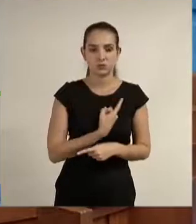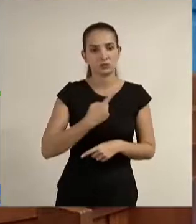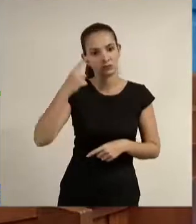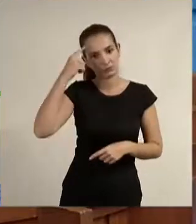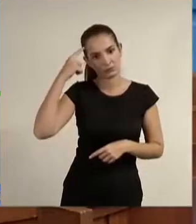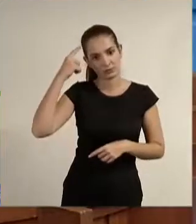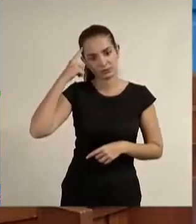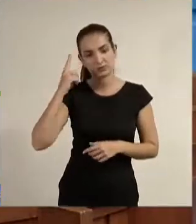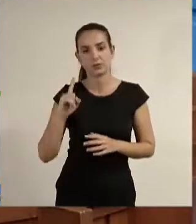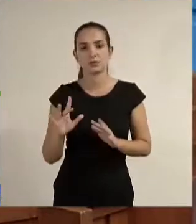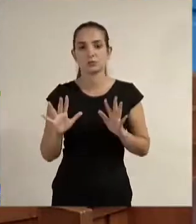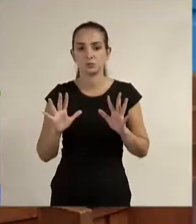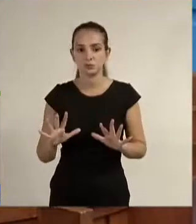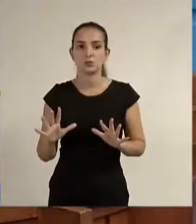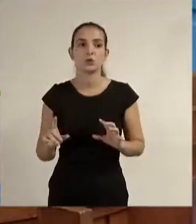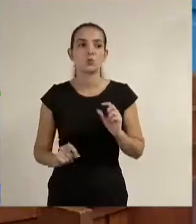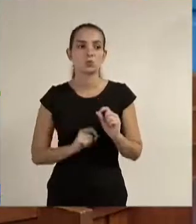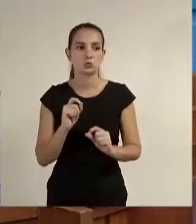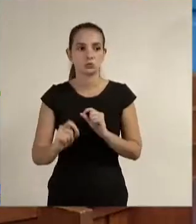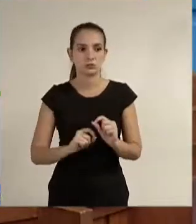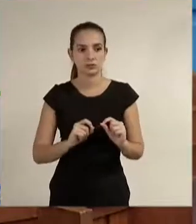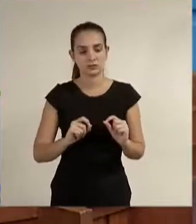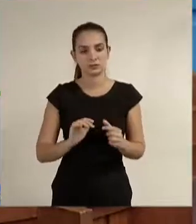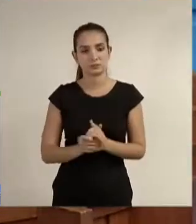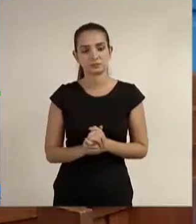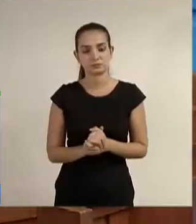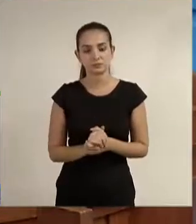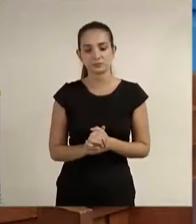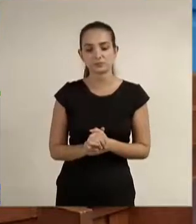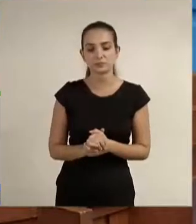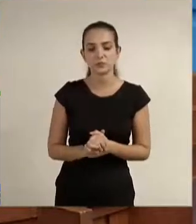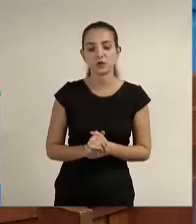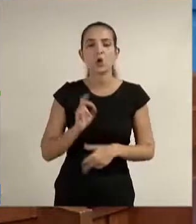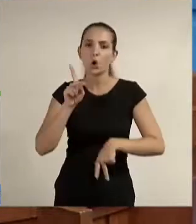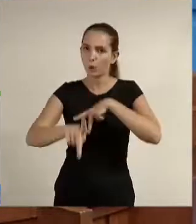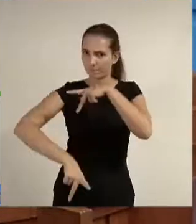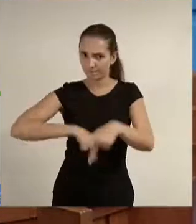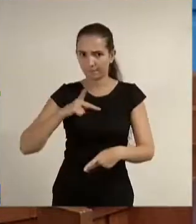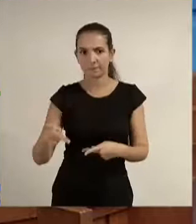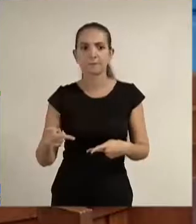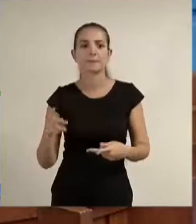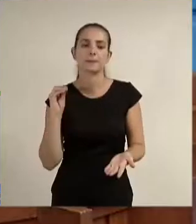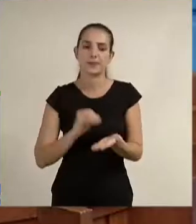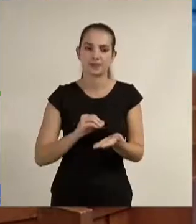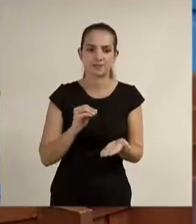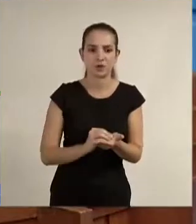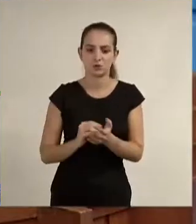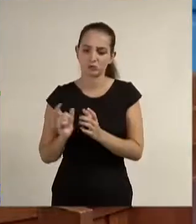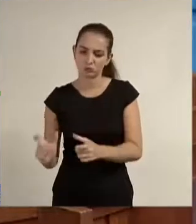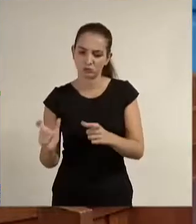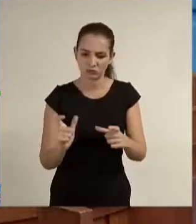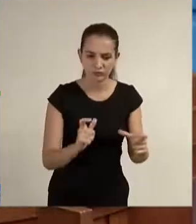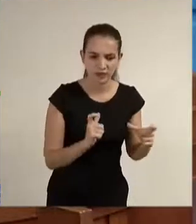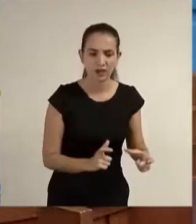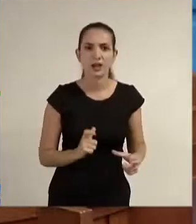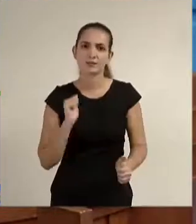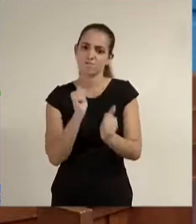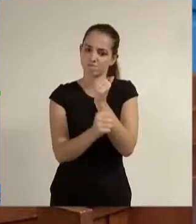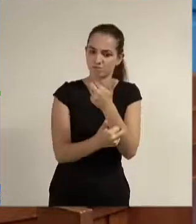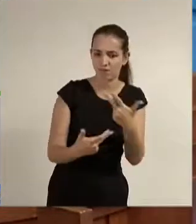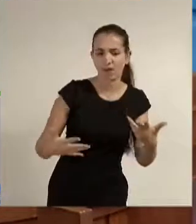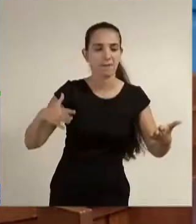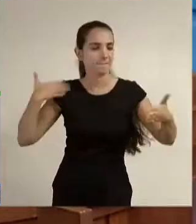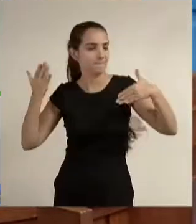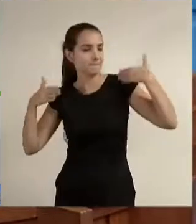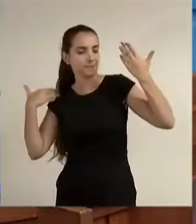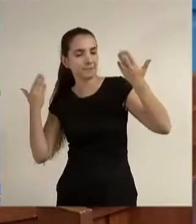pessoas elas carecem de espaços e lugares para o seu lazer, para a sua prática de esporte, para o seu